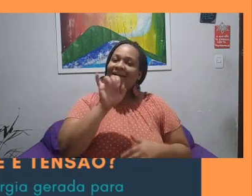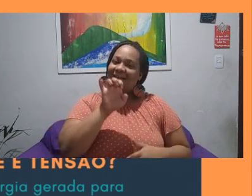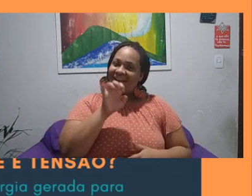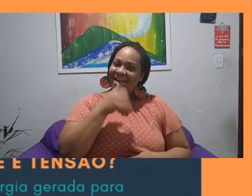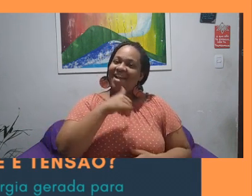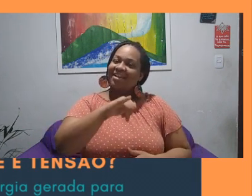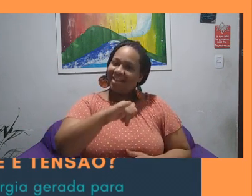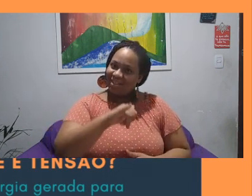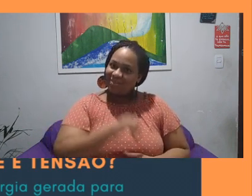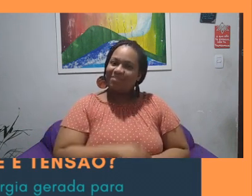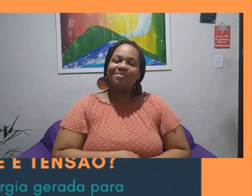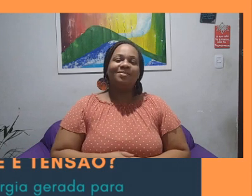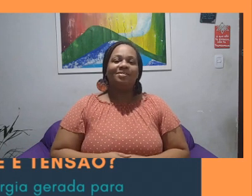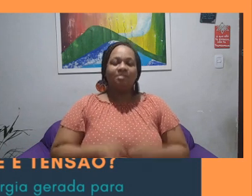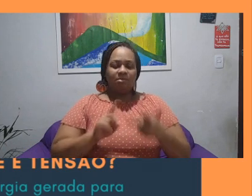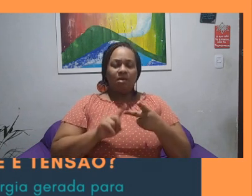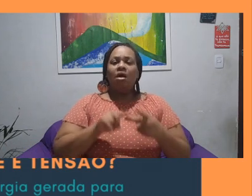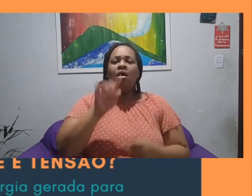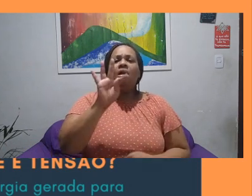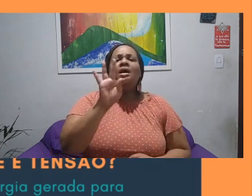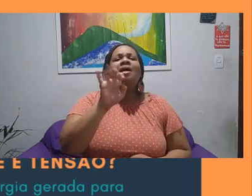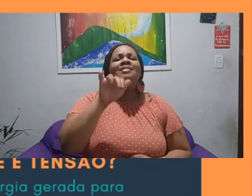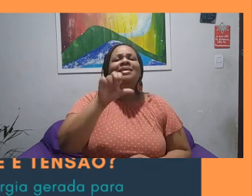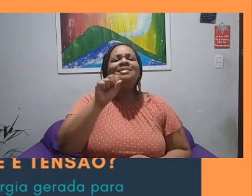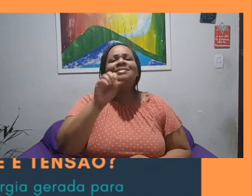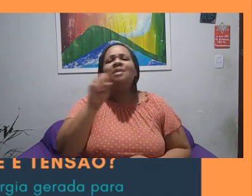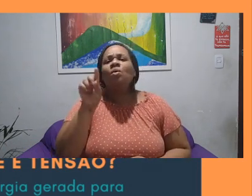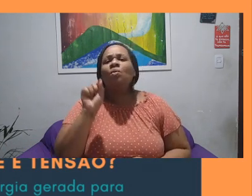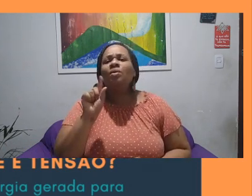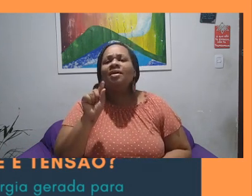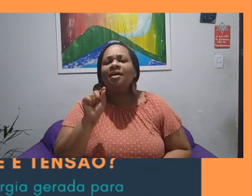quem? Dos elétrons. E o que é tensão?